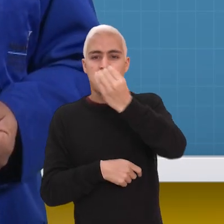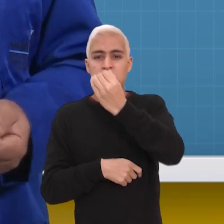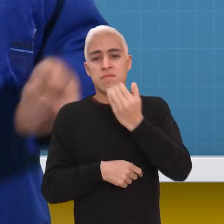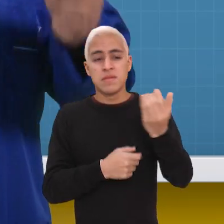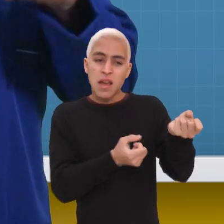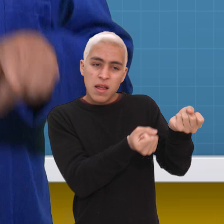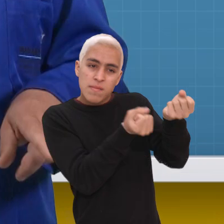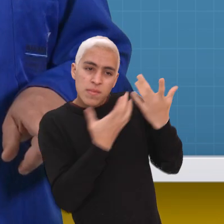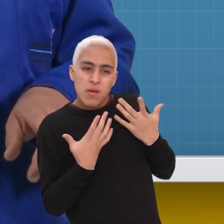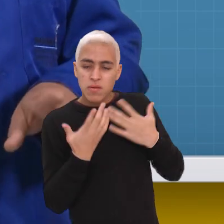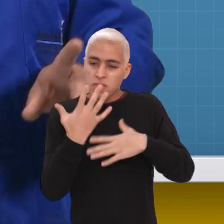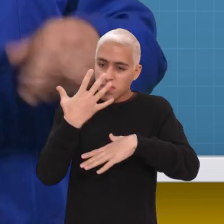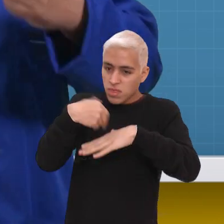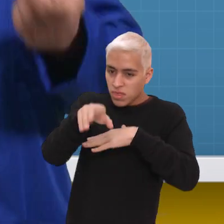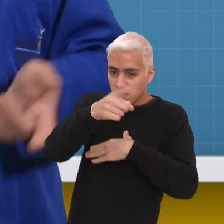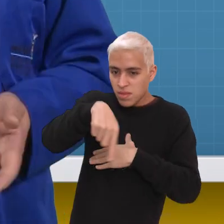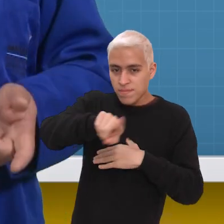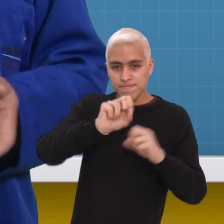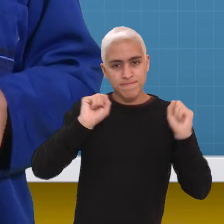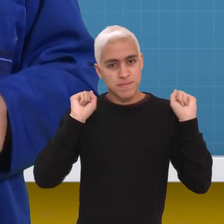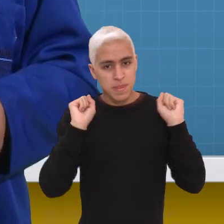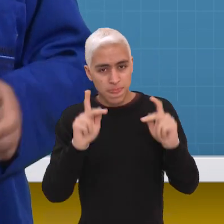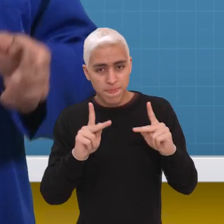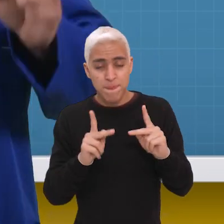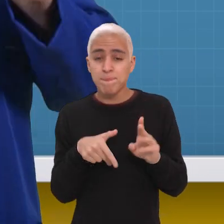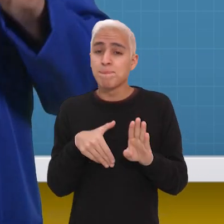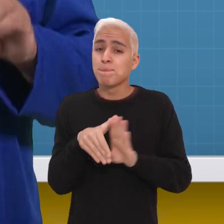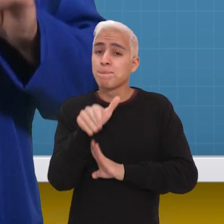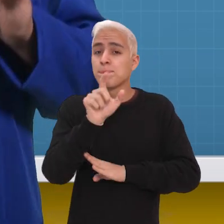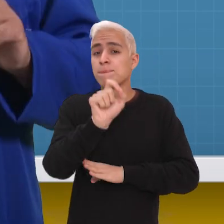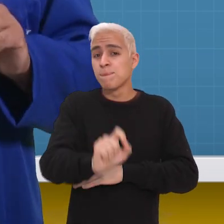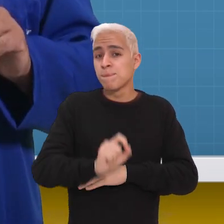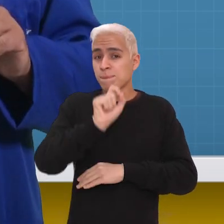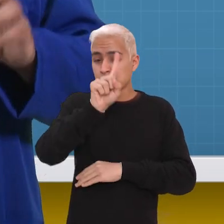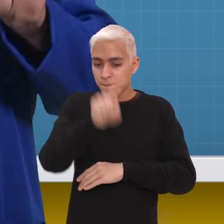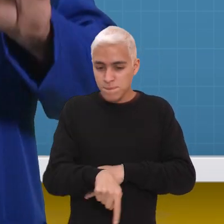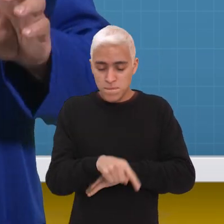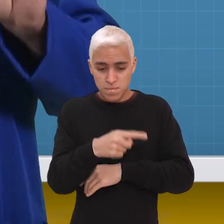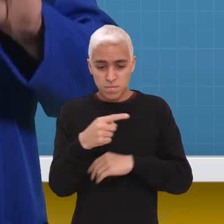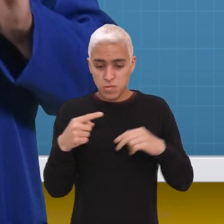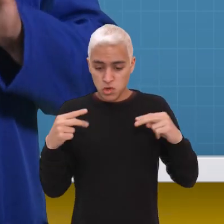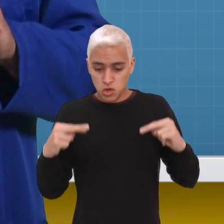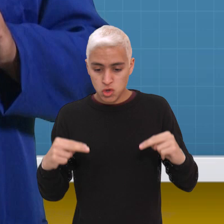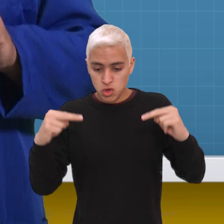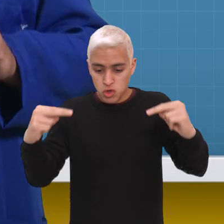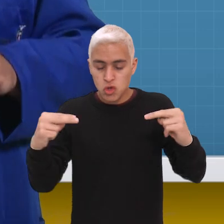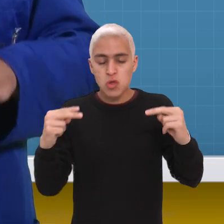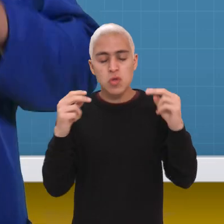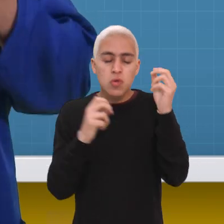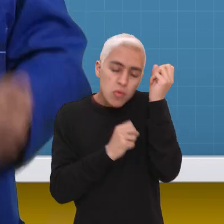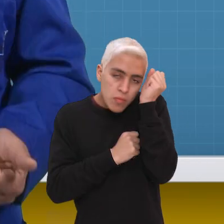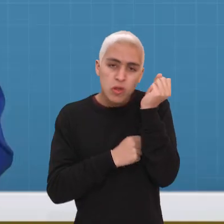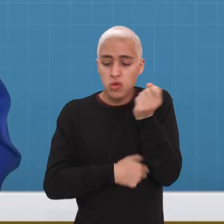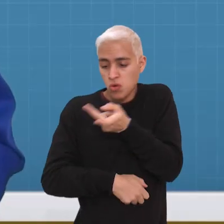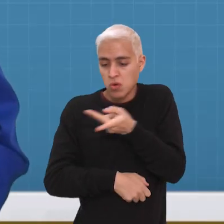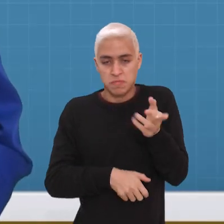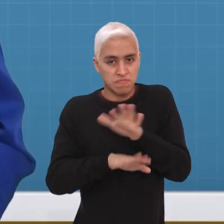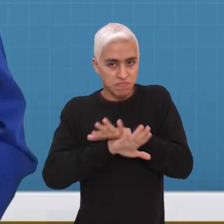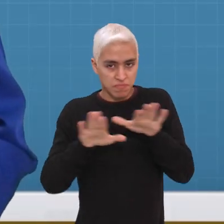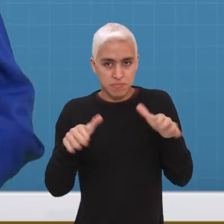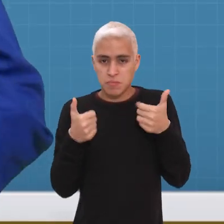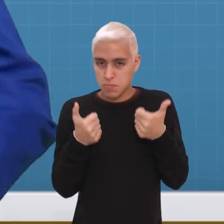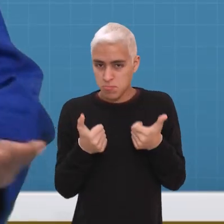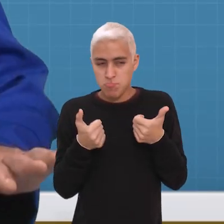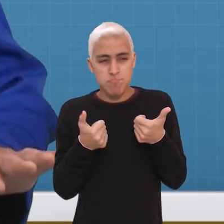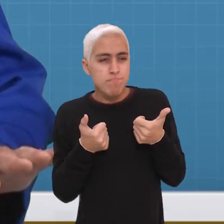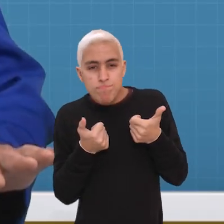próxima viagem e aí ela vai me contar e eu trago a resposta para vocês. A recomendação seria 2/4 duplos. Tudo